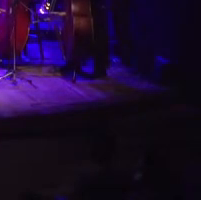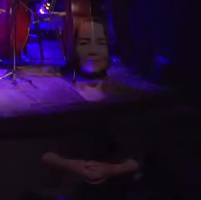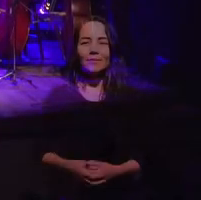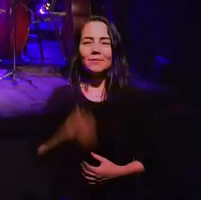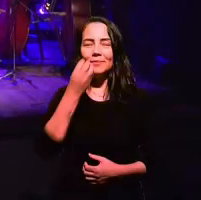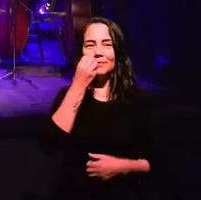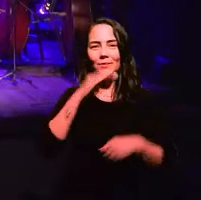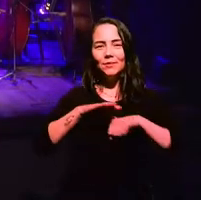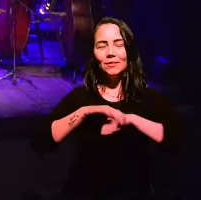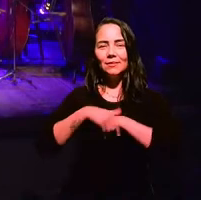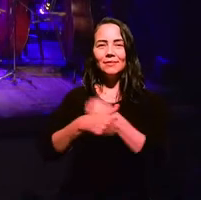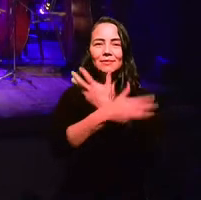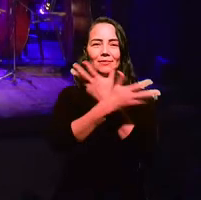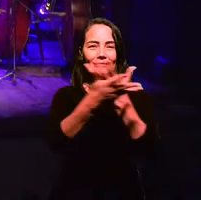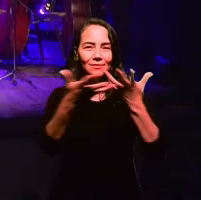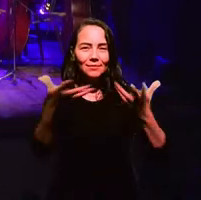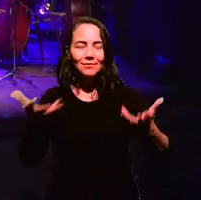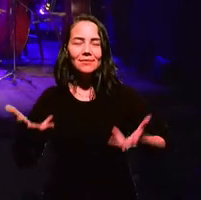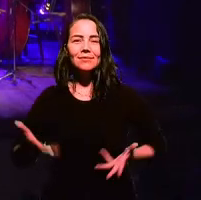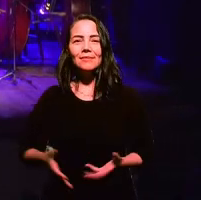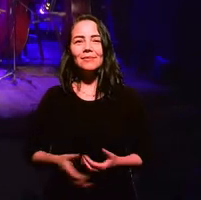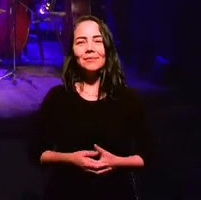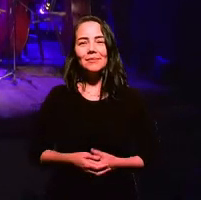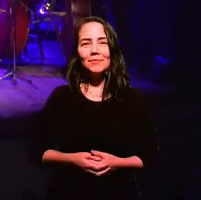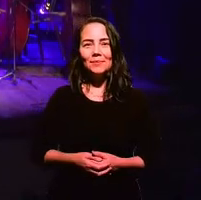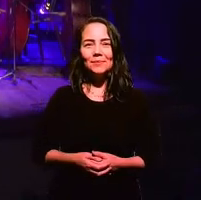Boa noite a todos vocês.